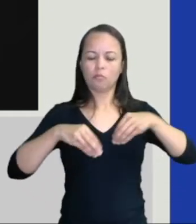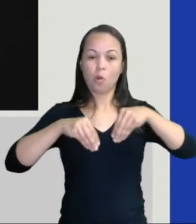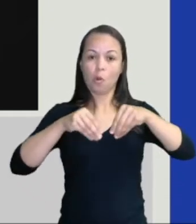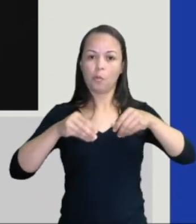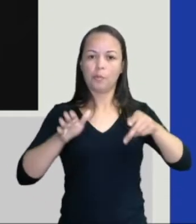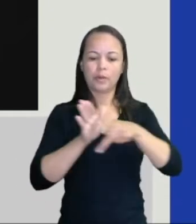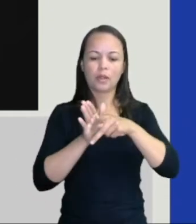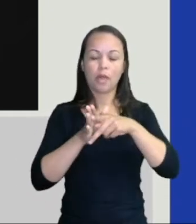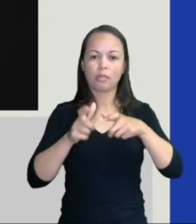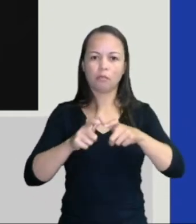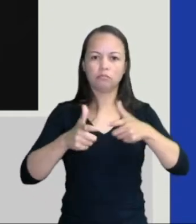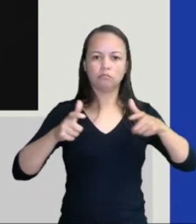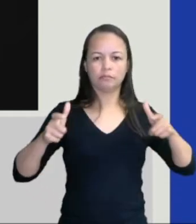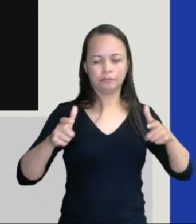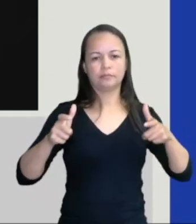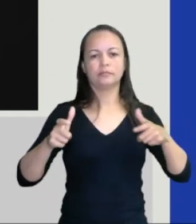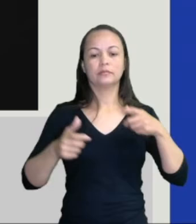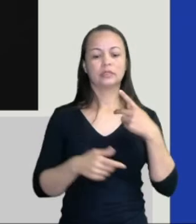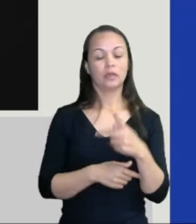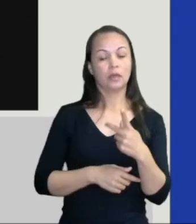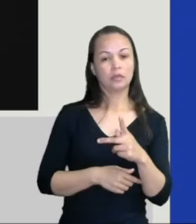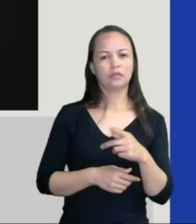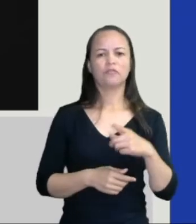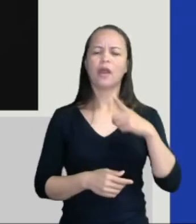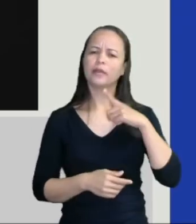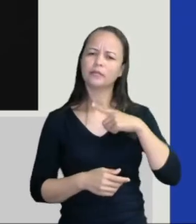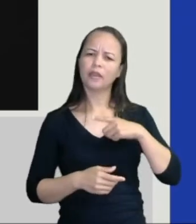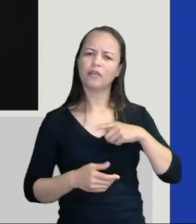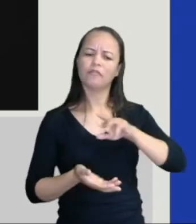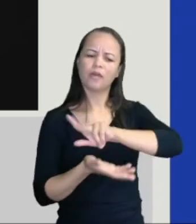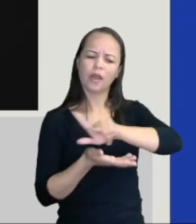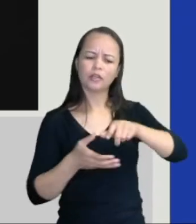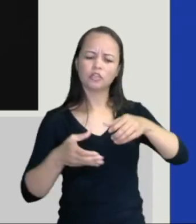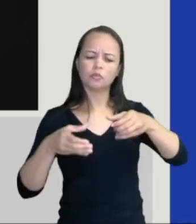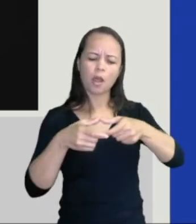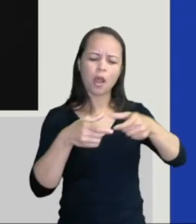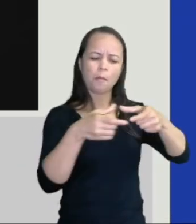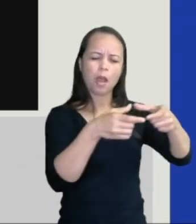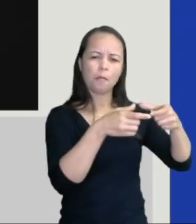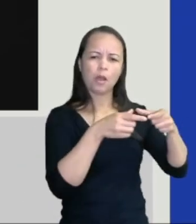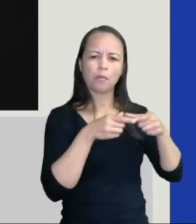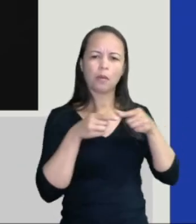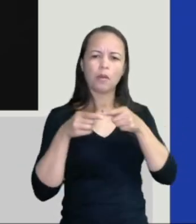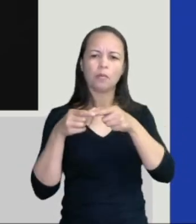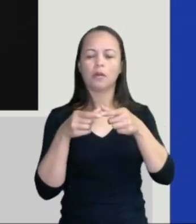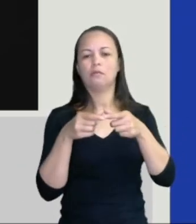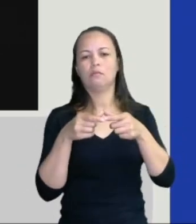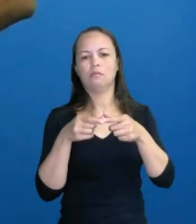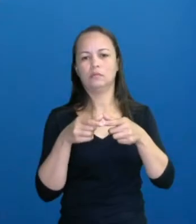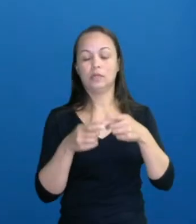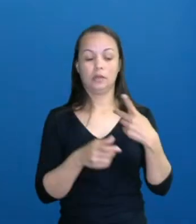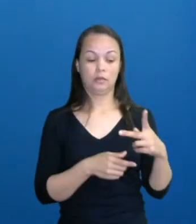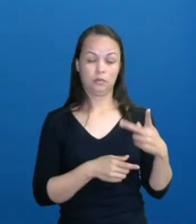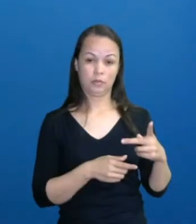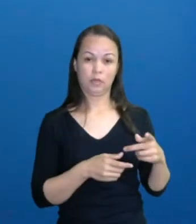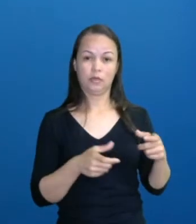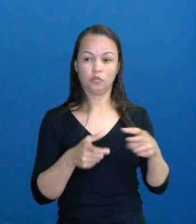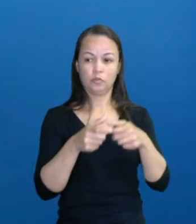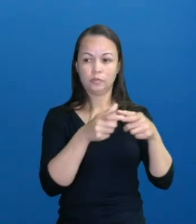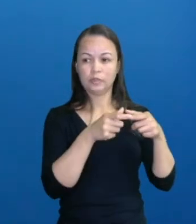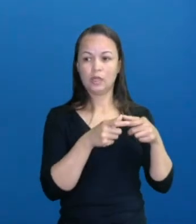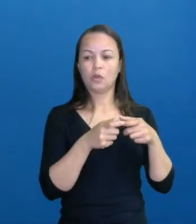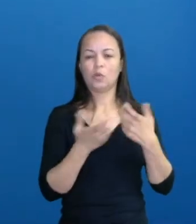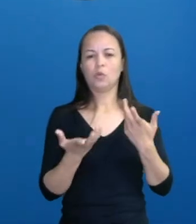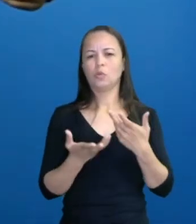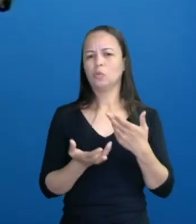propriedade, e nessa grande propriedade vai haver pequenas propriedades. Nessas pequenas propriedades, o